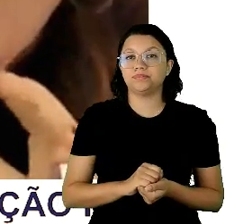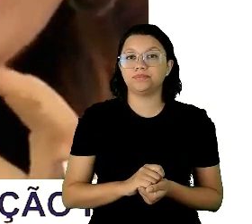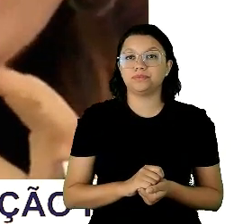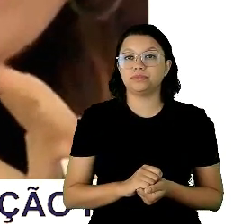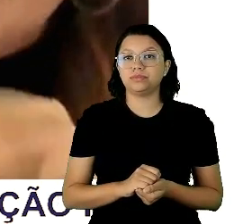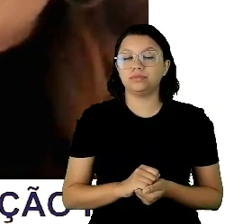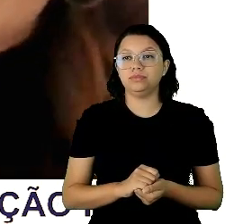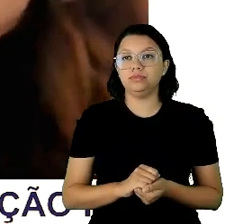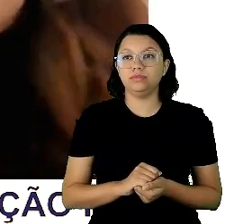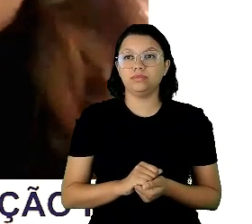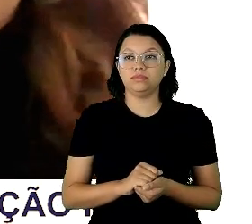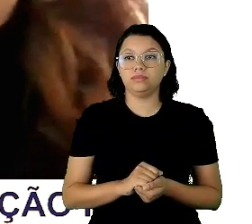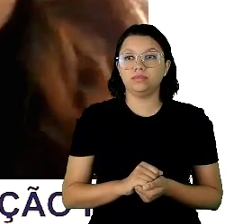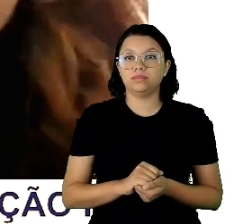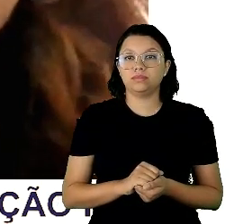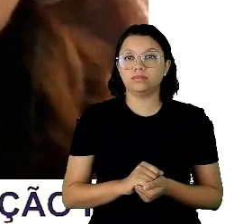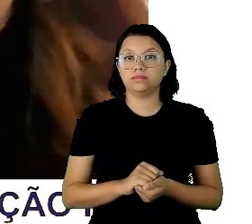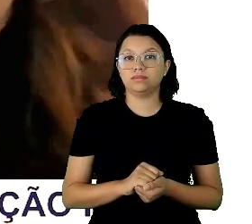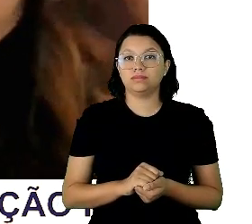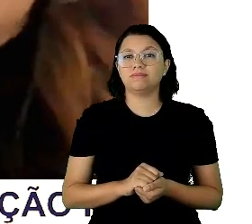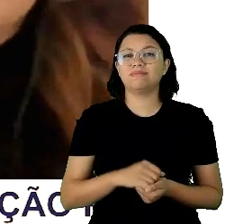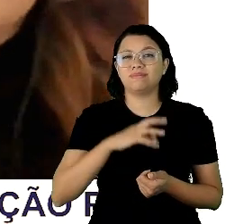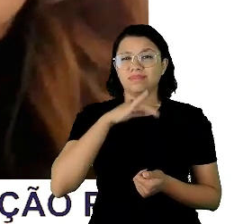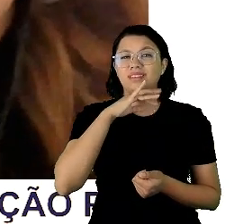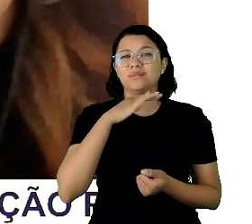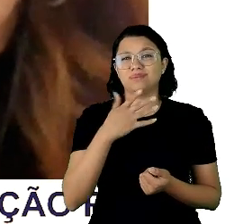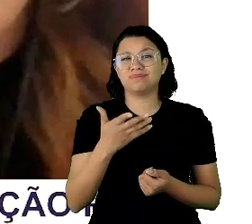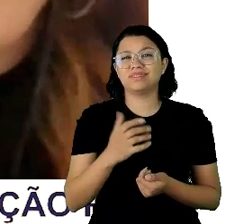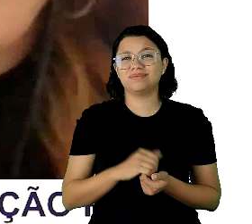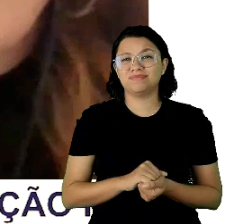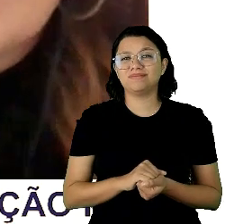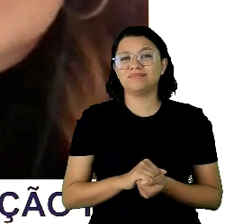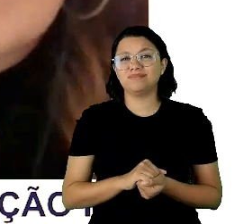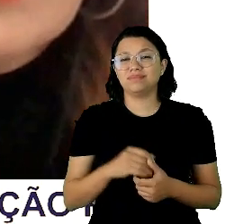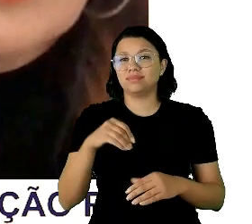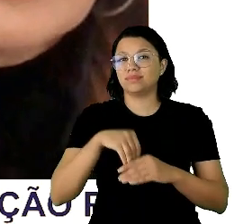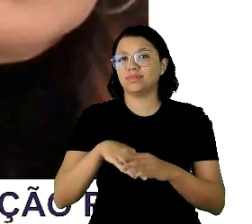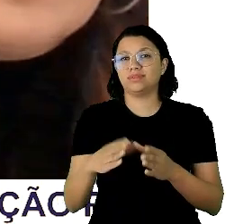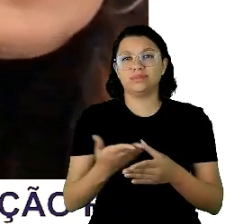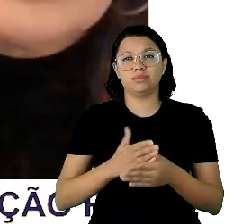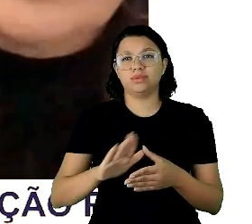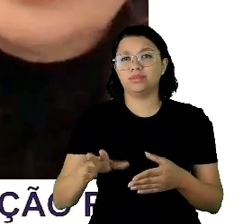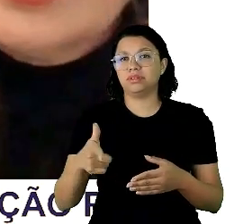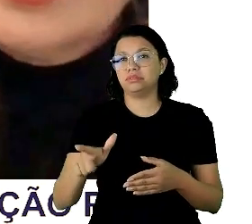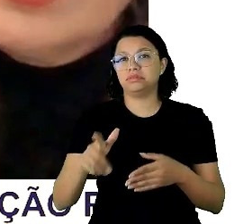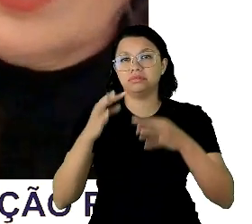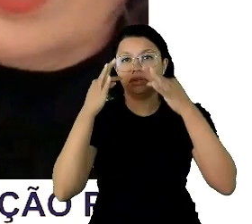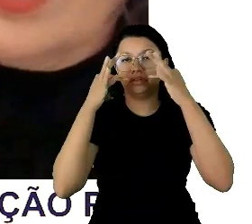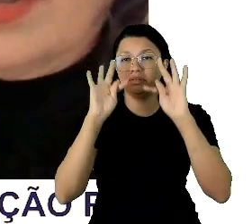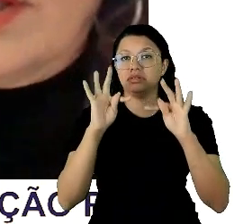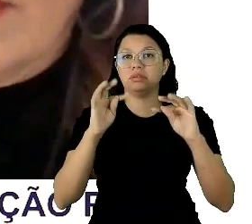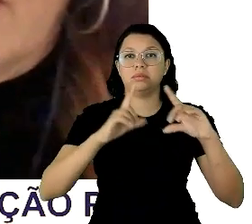Não, é ruim, né? Para o processo é ruim não ter testemunha, não ter imagem, não ter nenhum outro elemento.